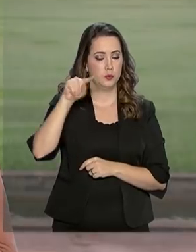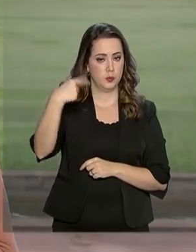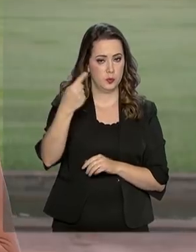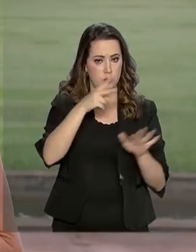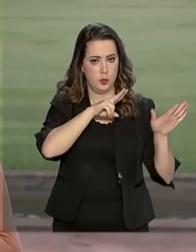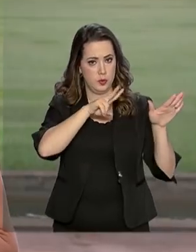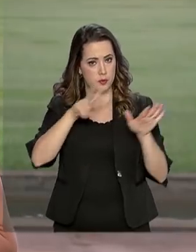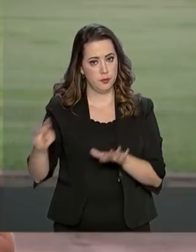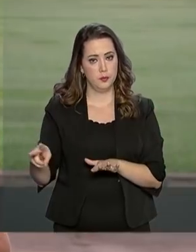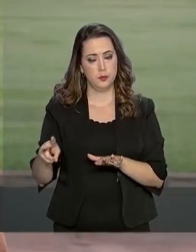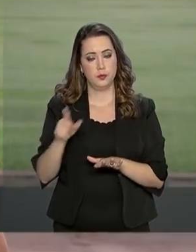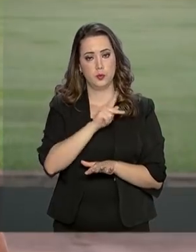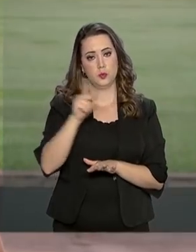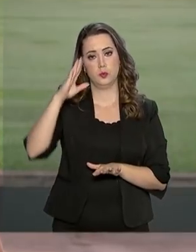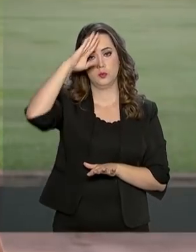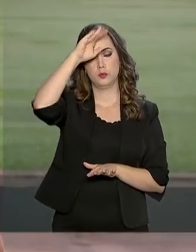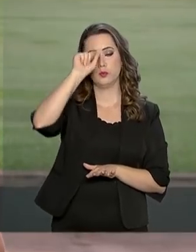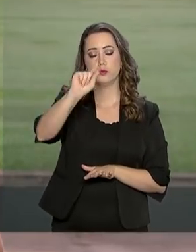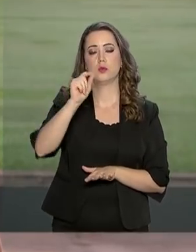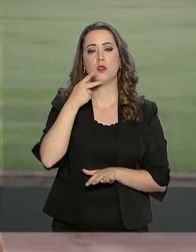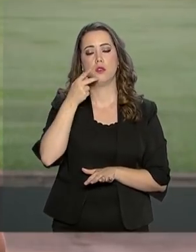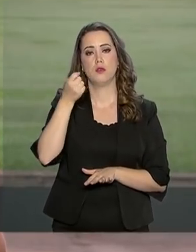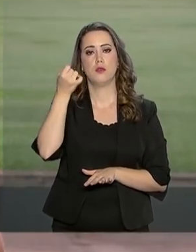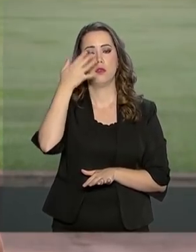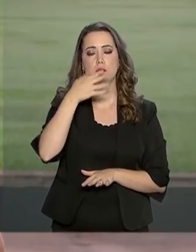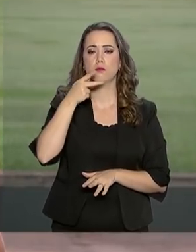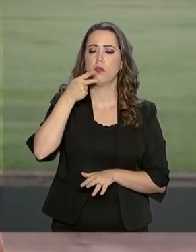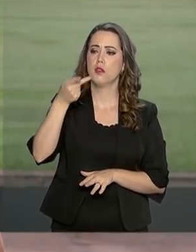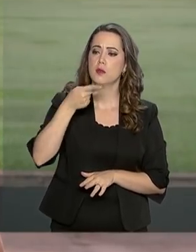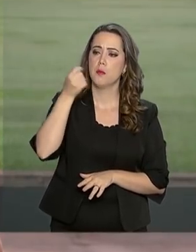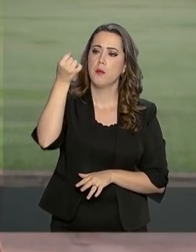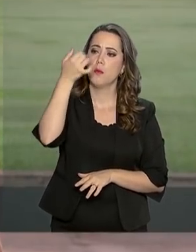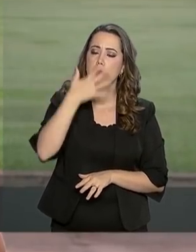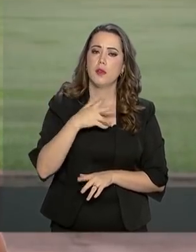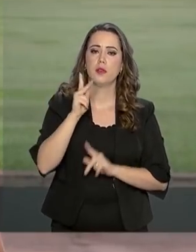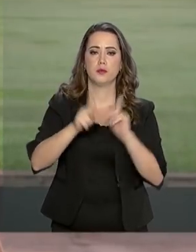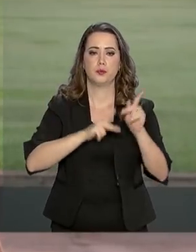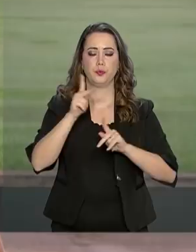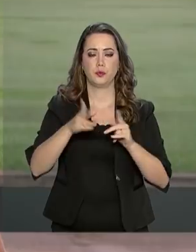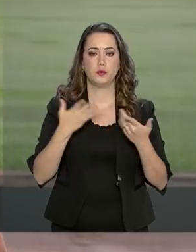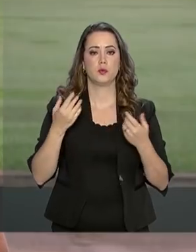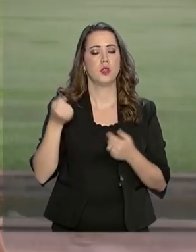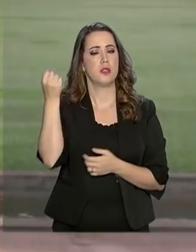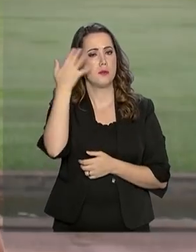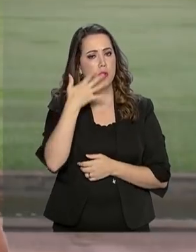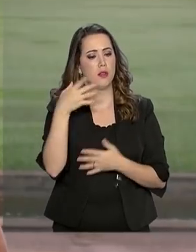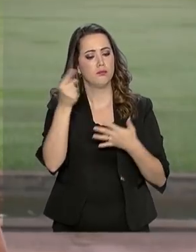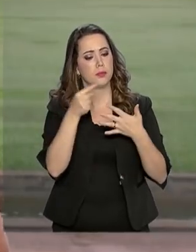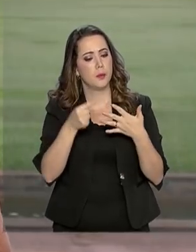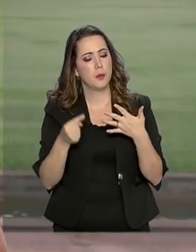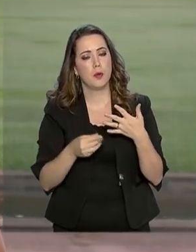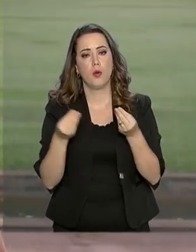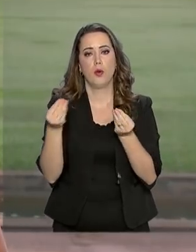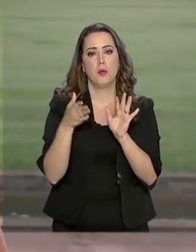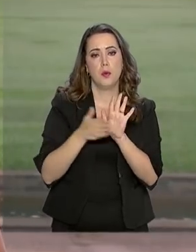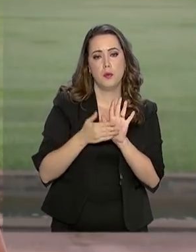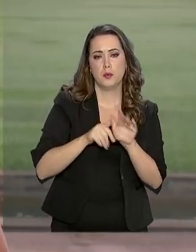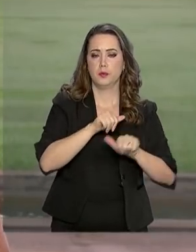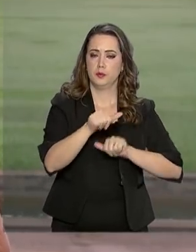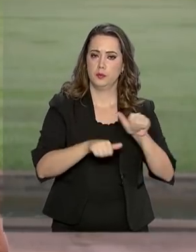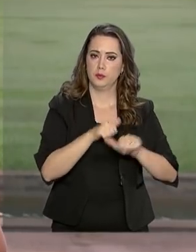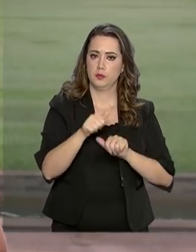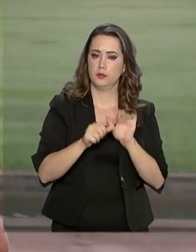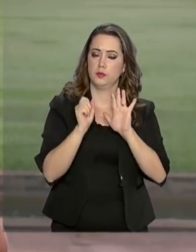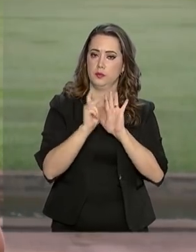semana que vem o presidente Jair Bolsonaro vai fazer um pronunciamento à nação, explicando então essa proposta de reforma